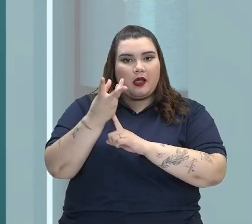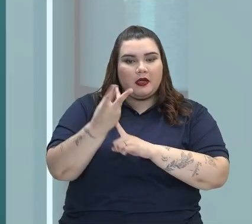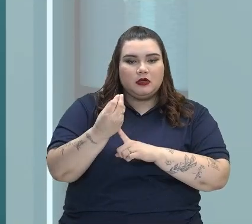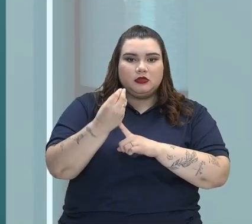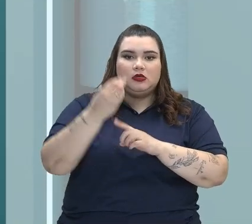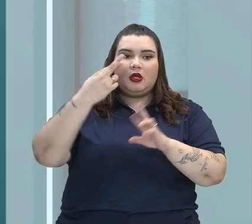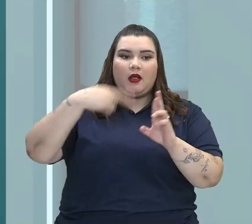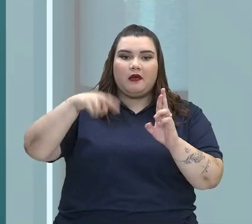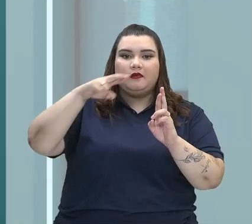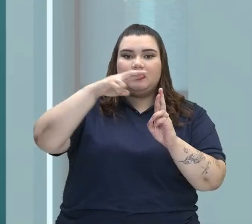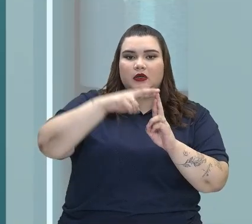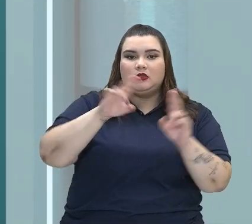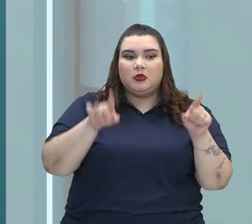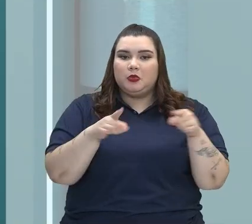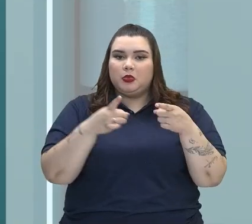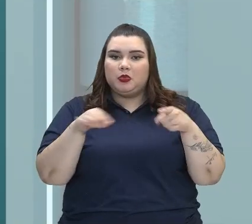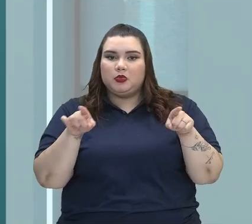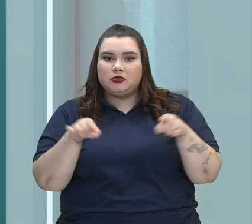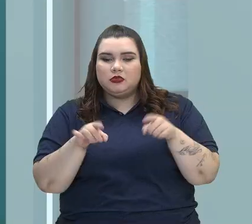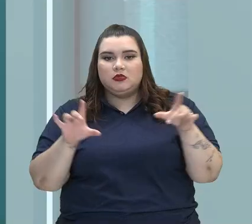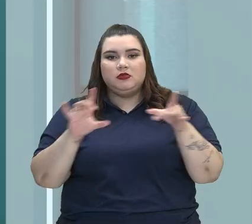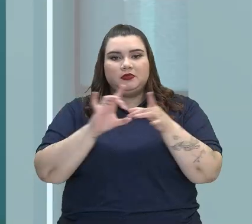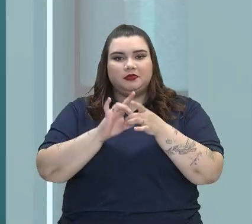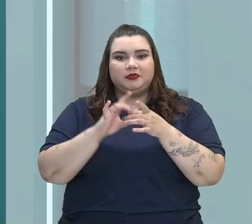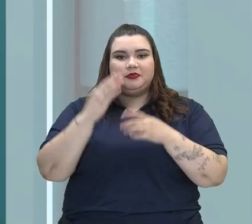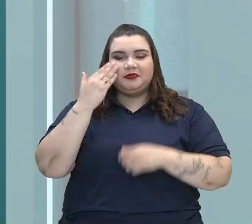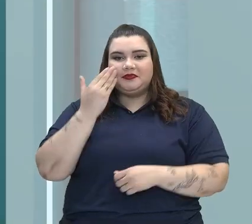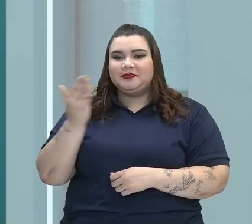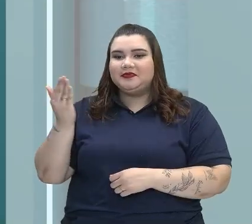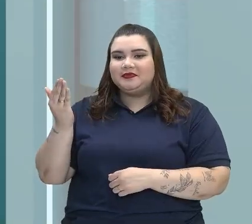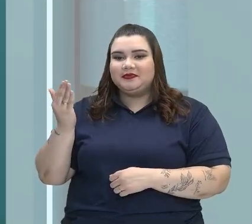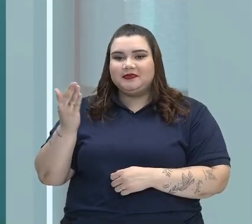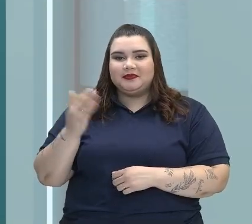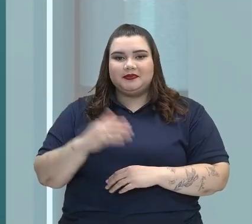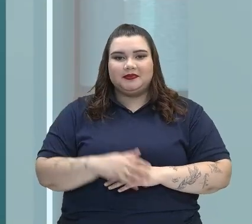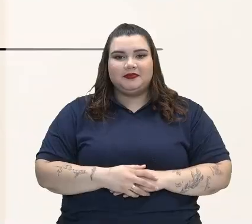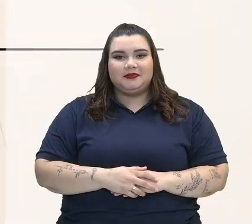essa conexão com a música e as formas. Vamos ver?